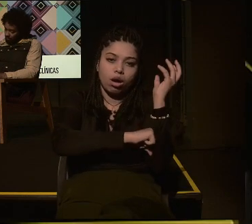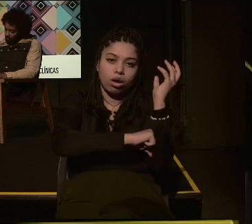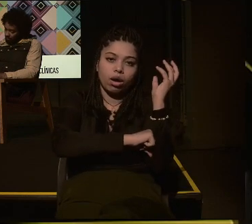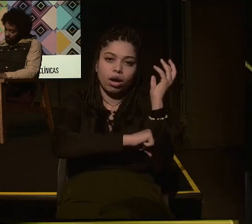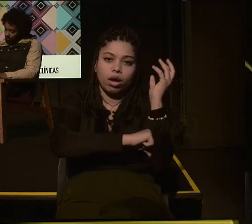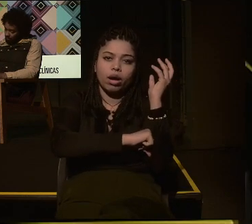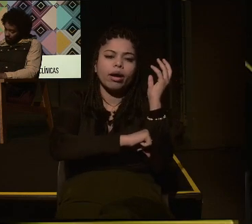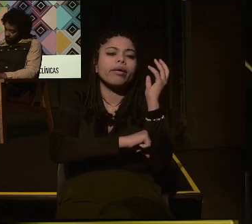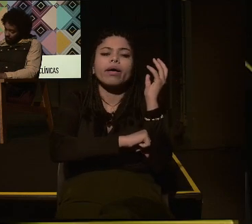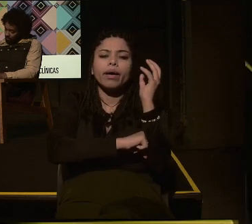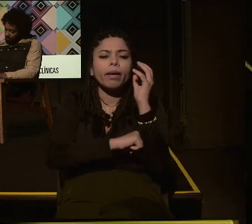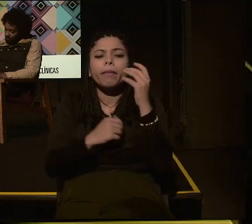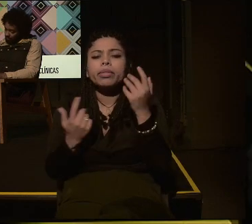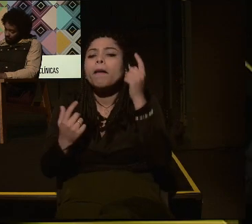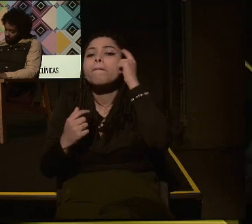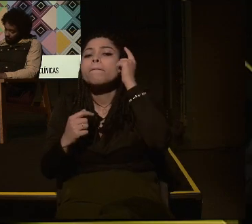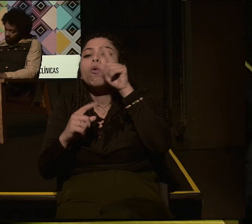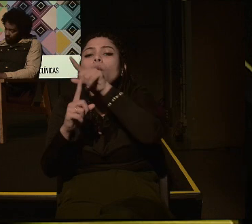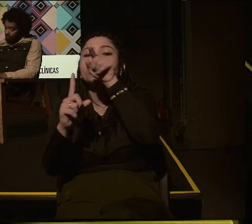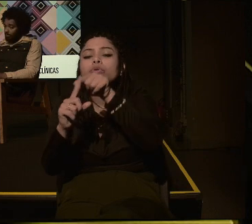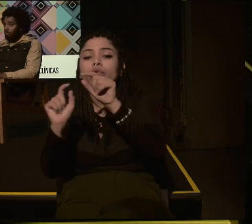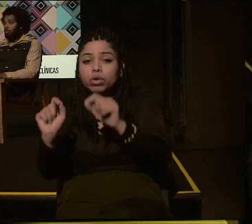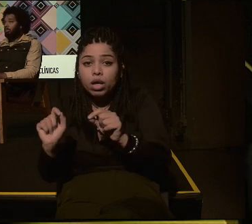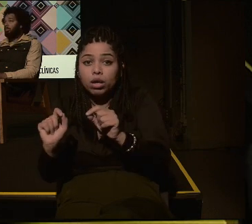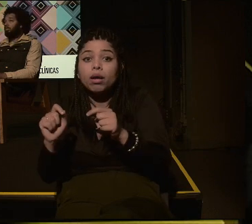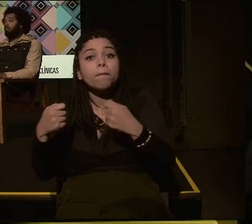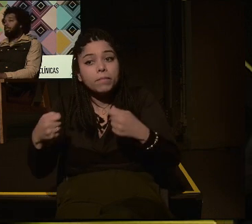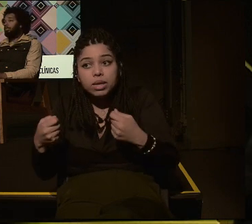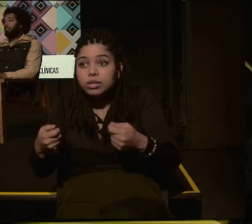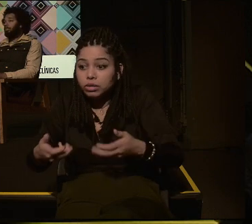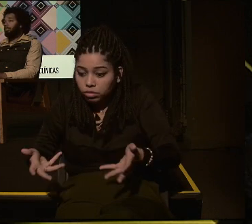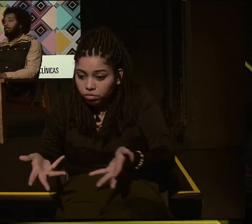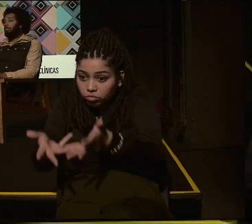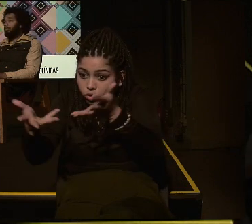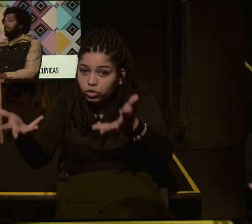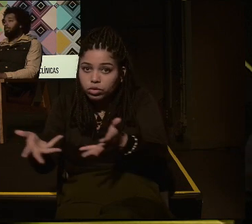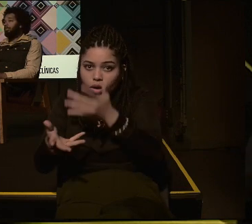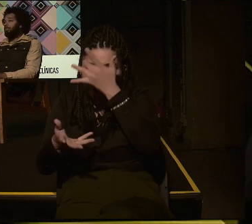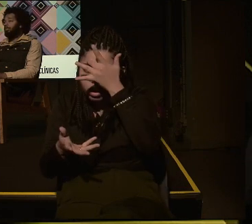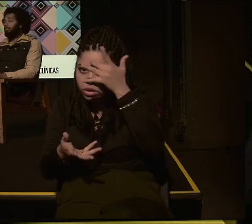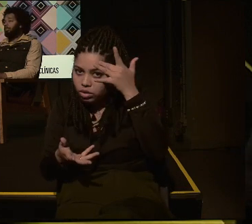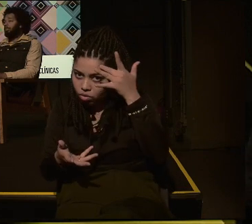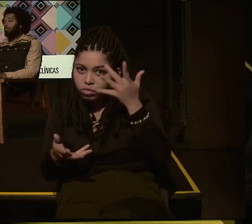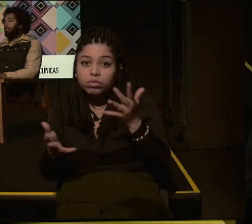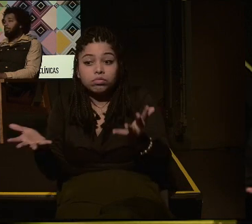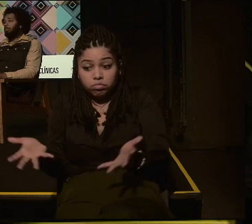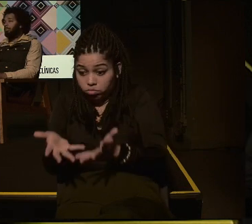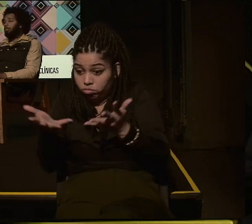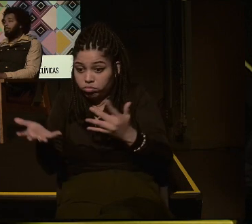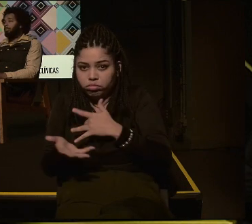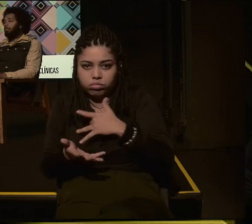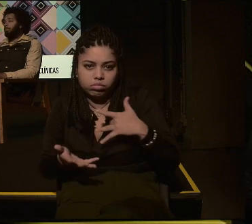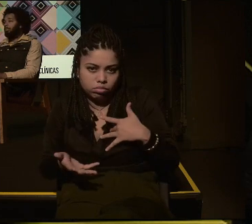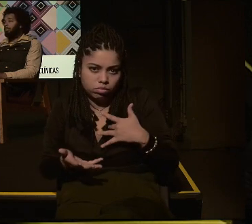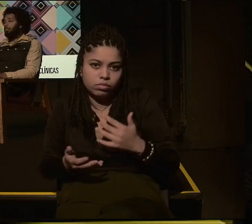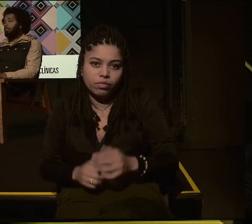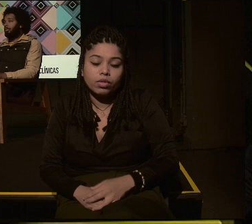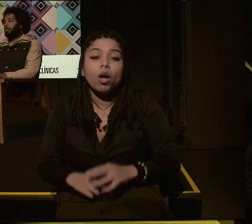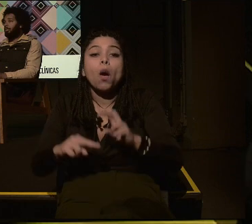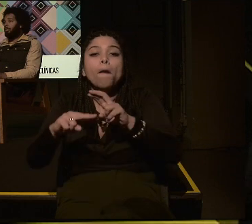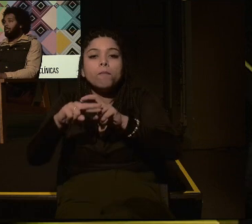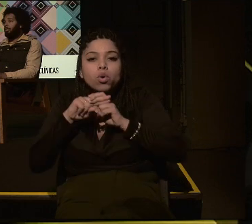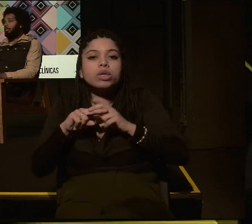a produção de saúde, e a produção de saúde mental. Por isso, ela é